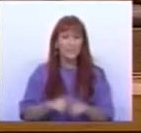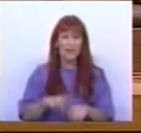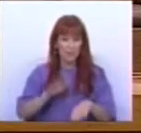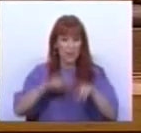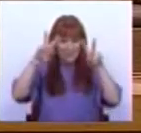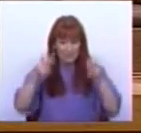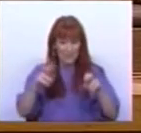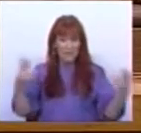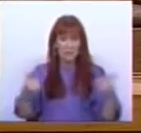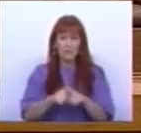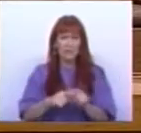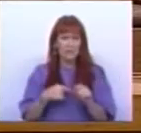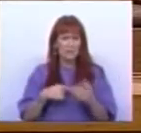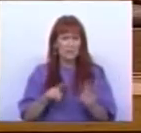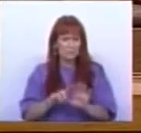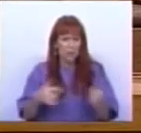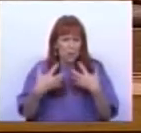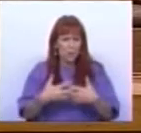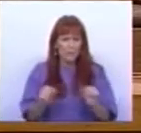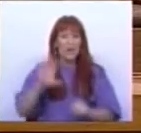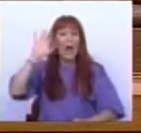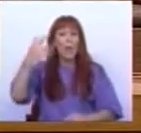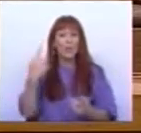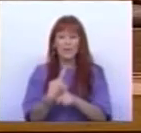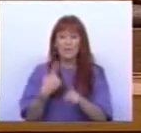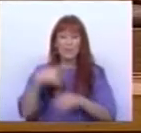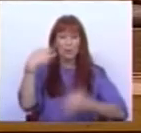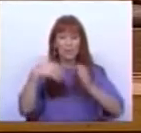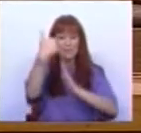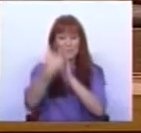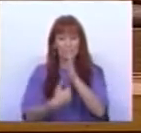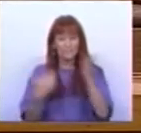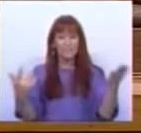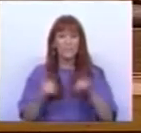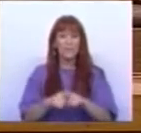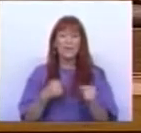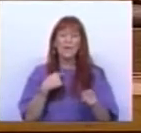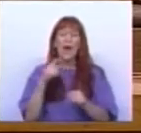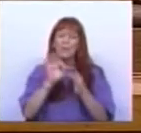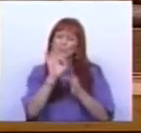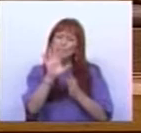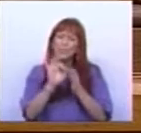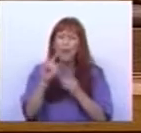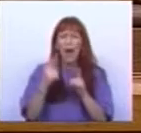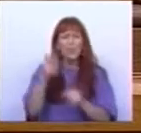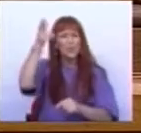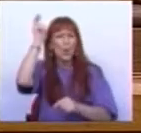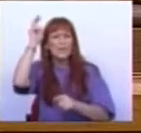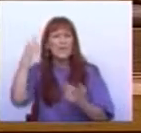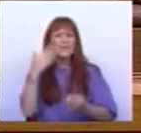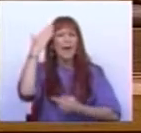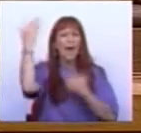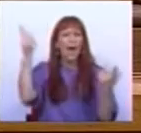esta matéria não ficam dúvidas. Sucede que, ainda assim, o Tribunal Constitucional fez alguns reparos sobre alguns conceitos que